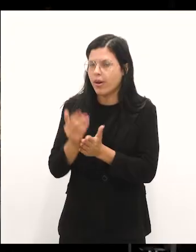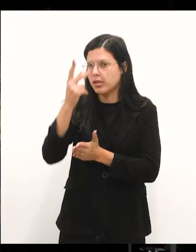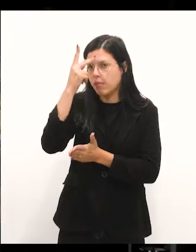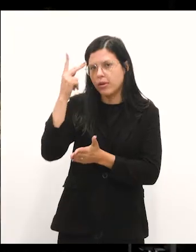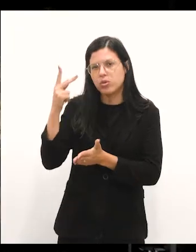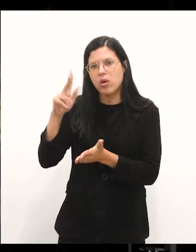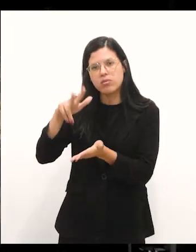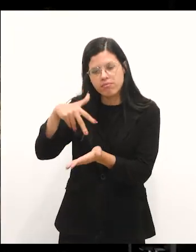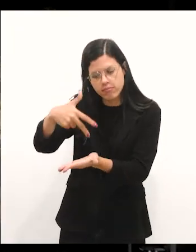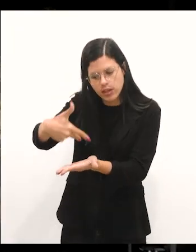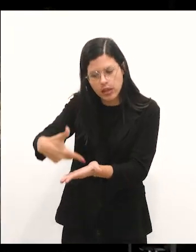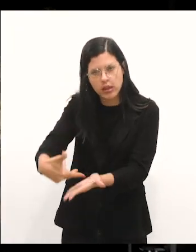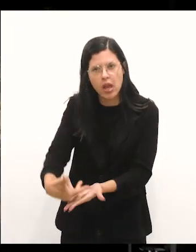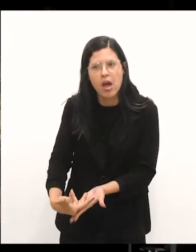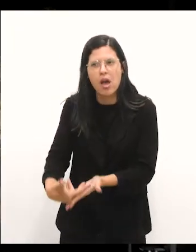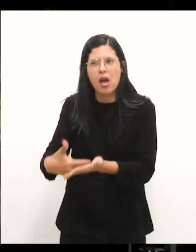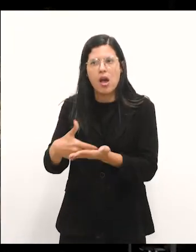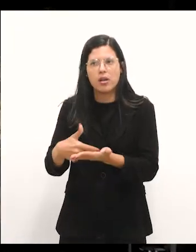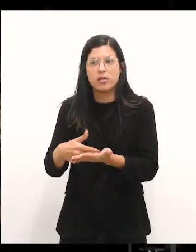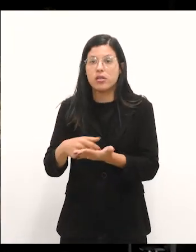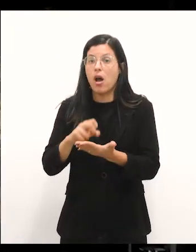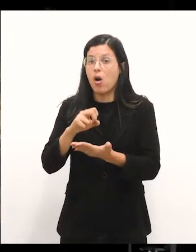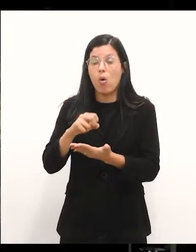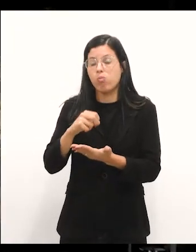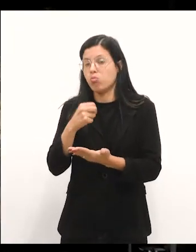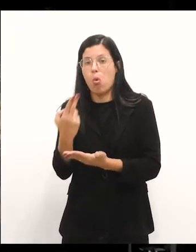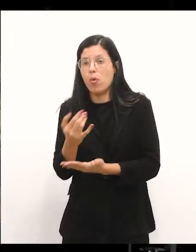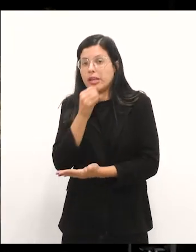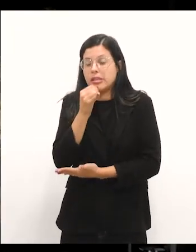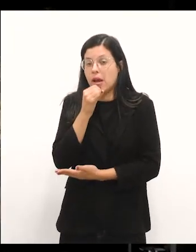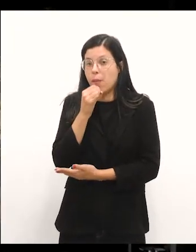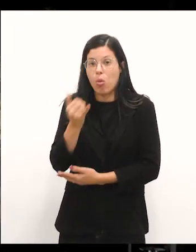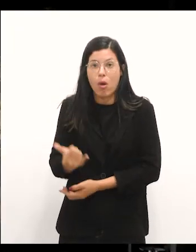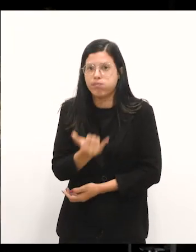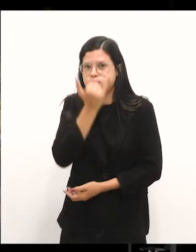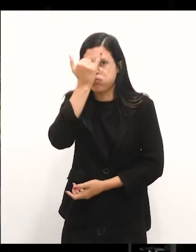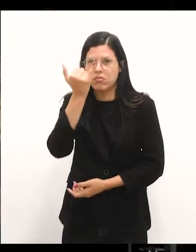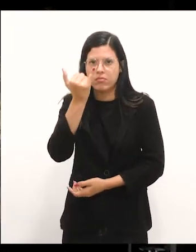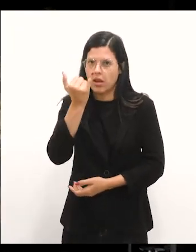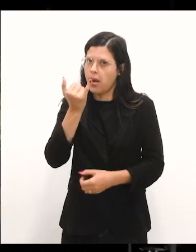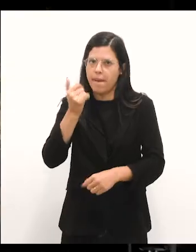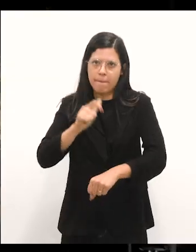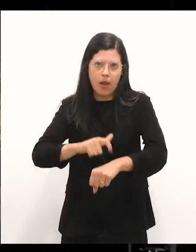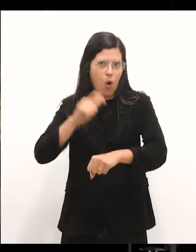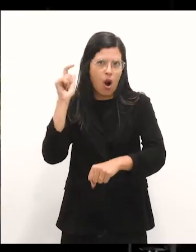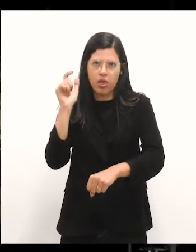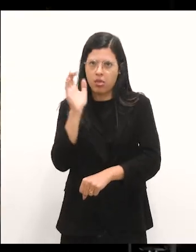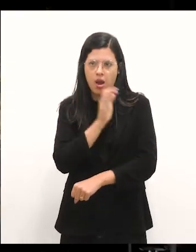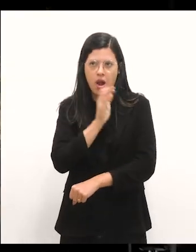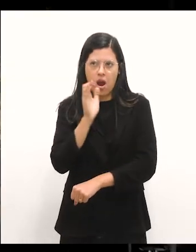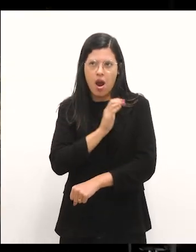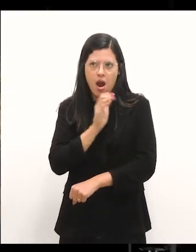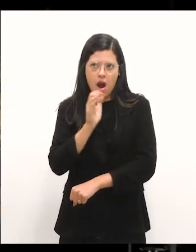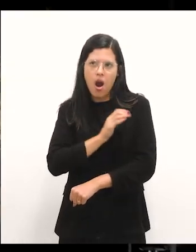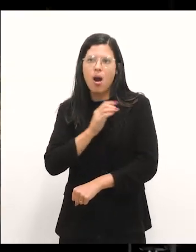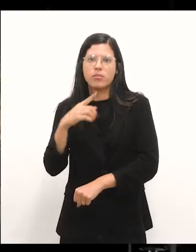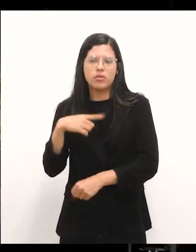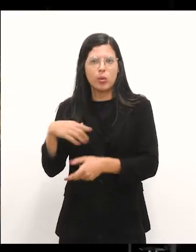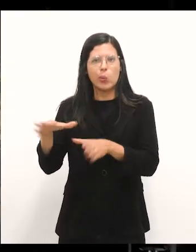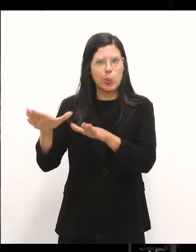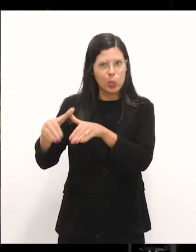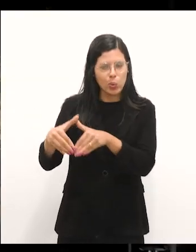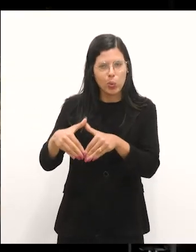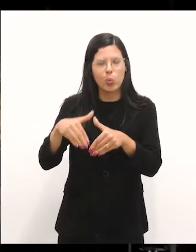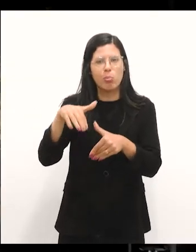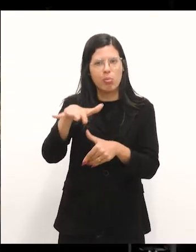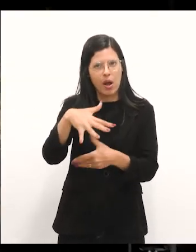na cama, então eles vão desligando devagar. Aí num acidente, aí aquilo é desligado mais rápido. Vem uma equipe espiritual para poder